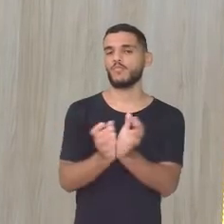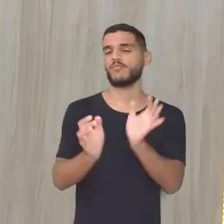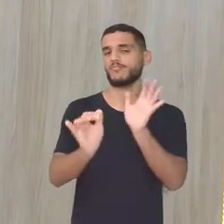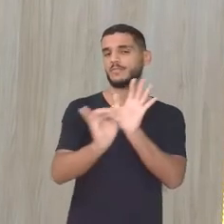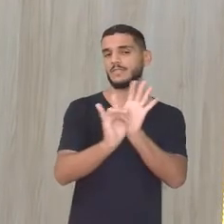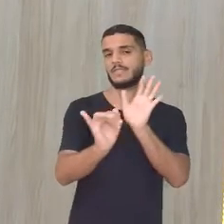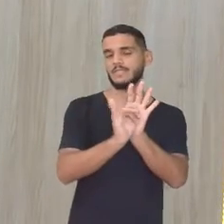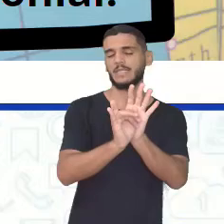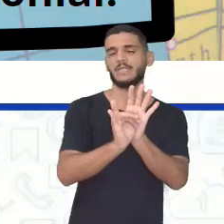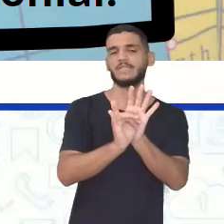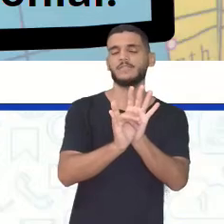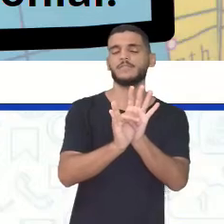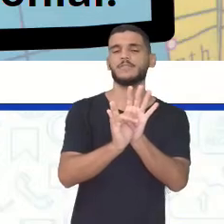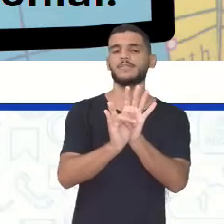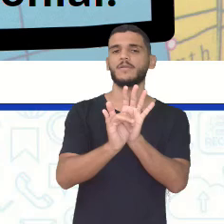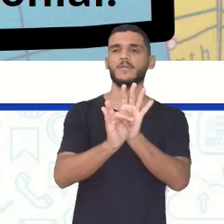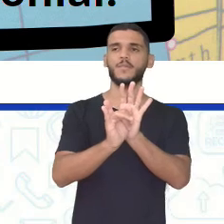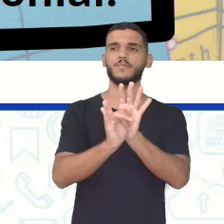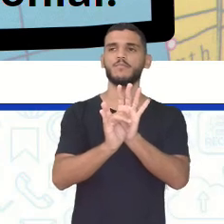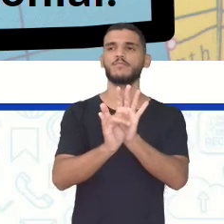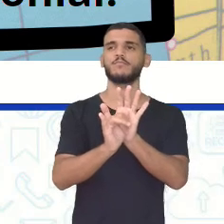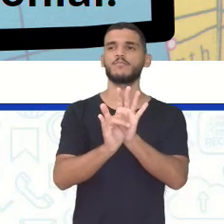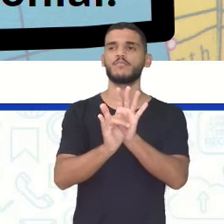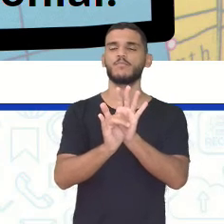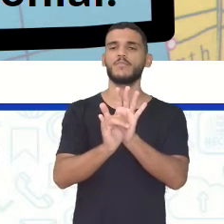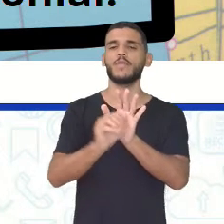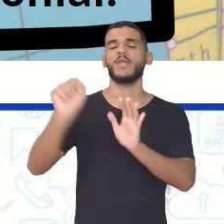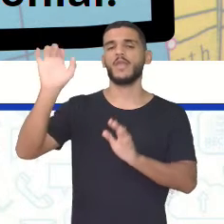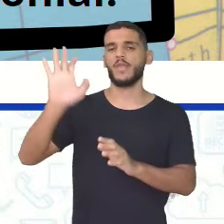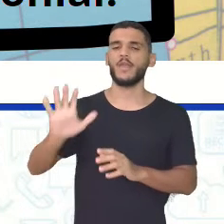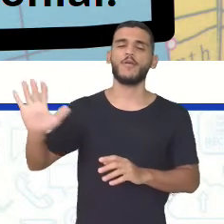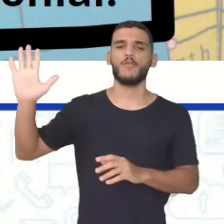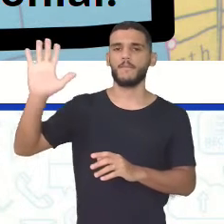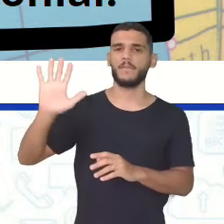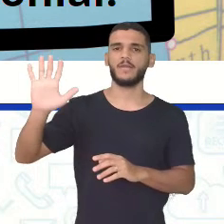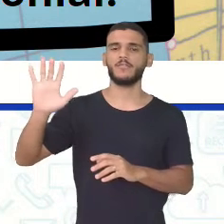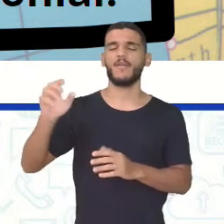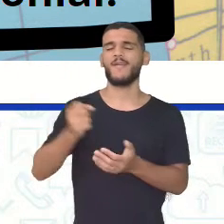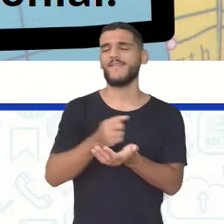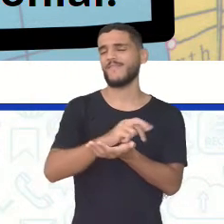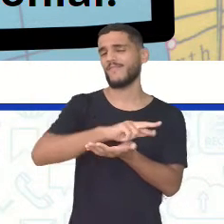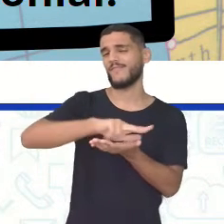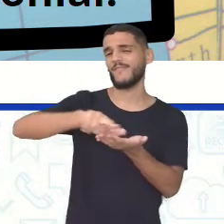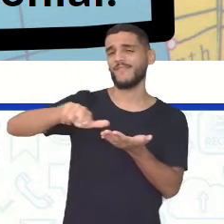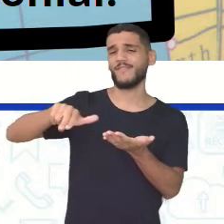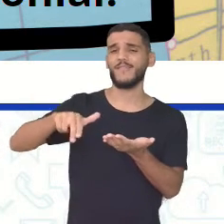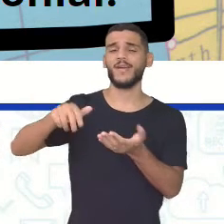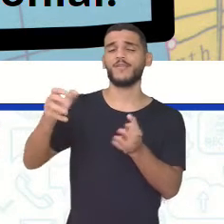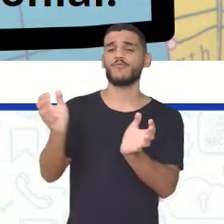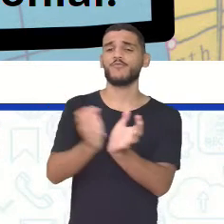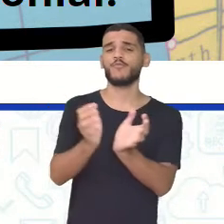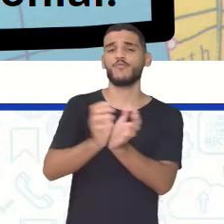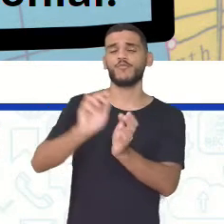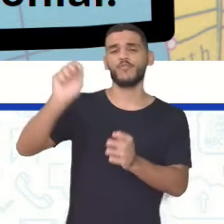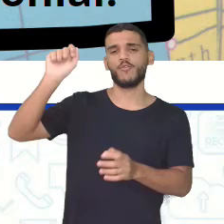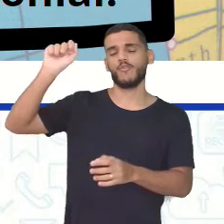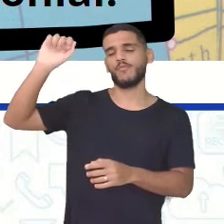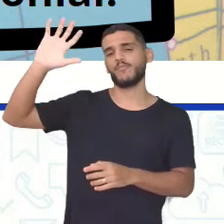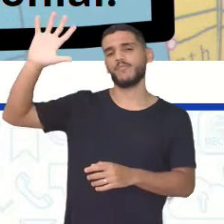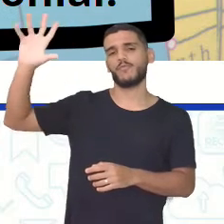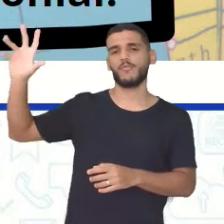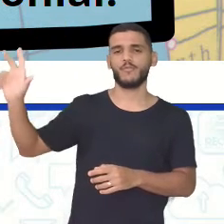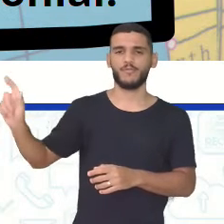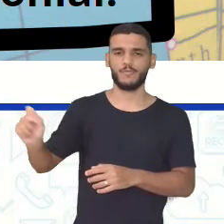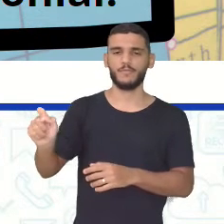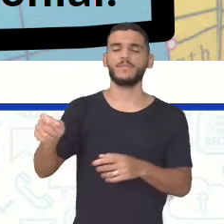identitários, vem de identidade, né? Então, europeus e as várias etnias africanas advindas por meio